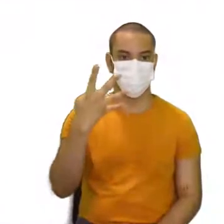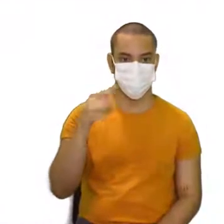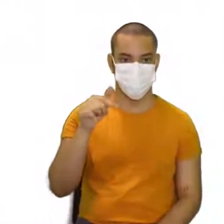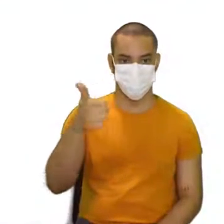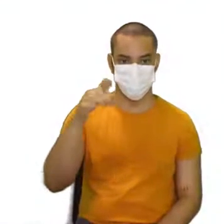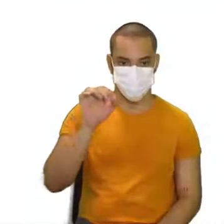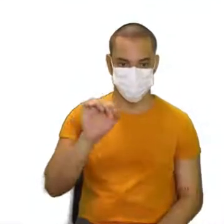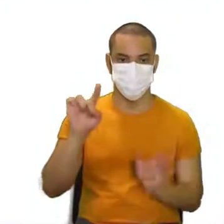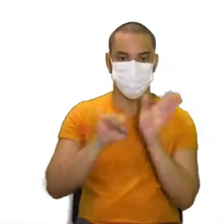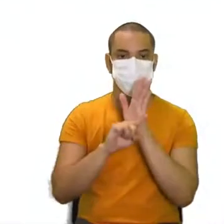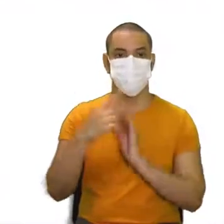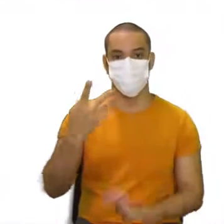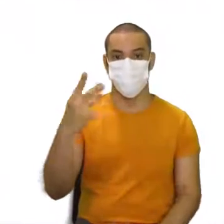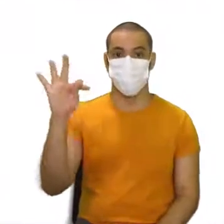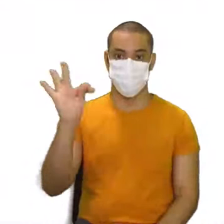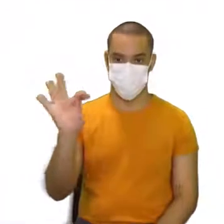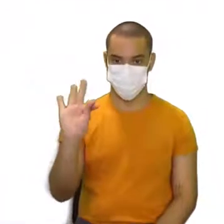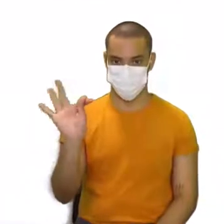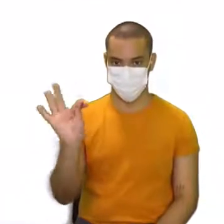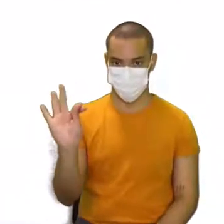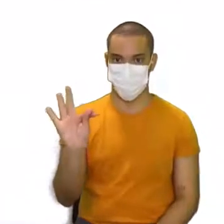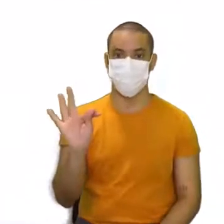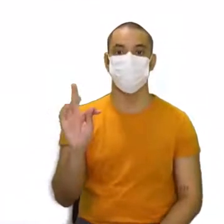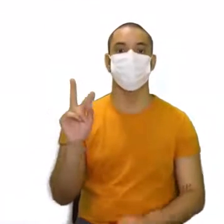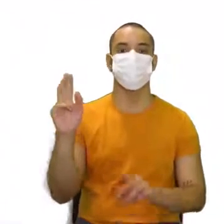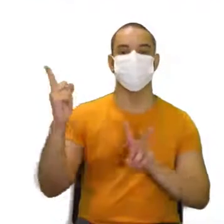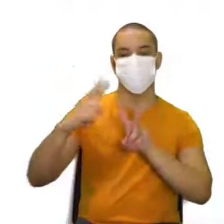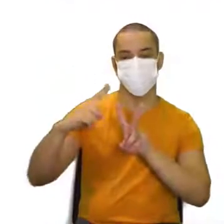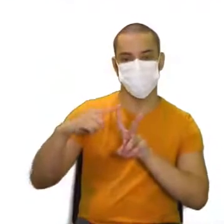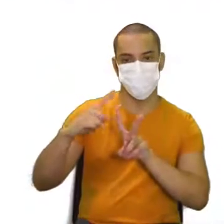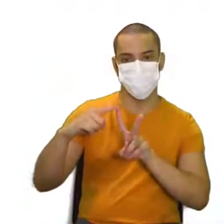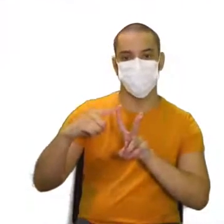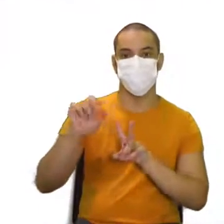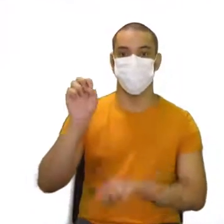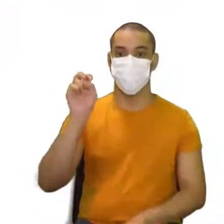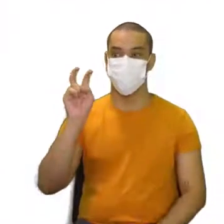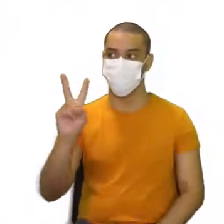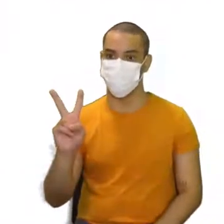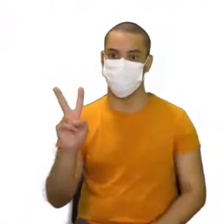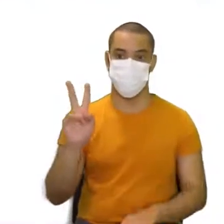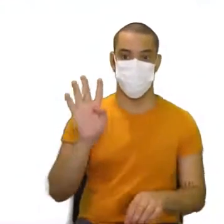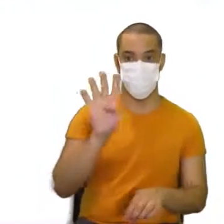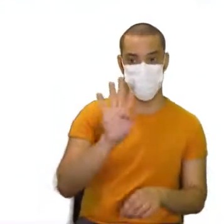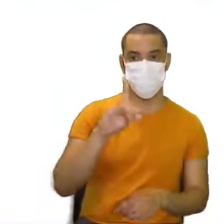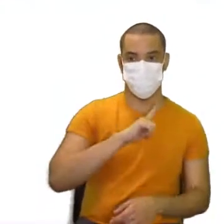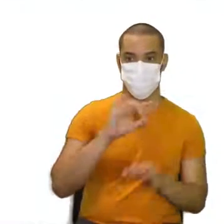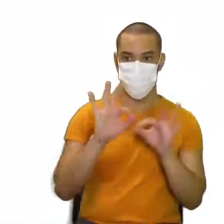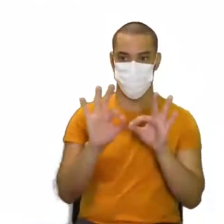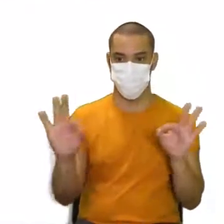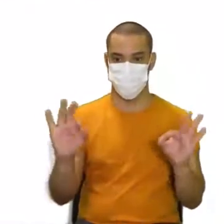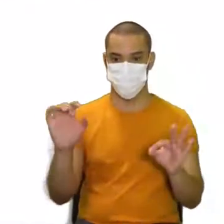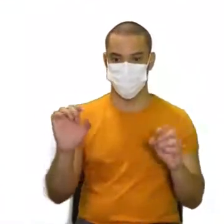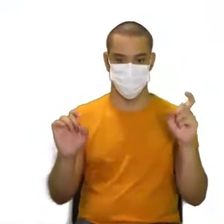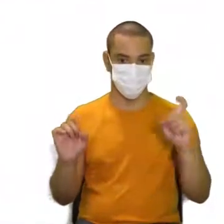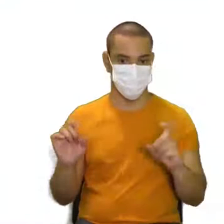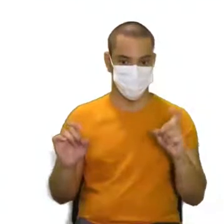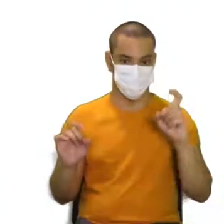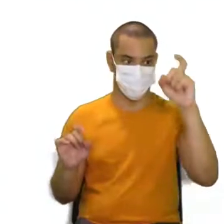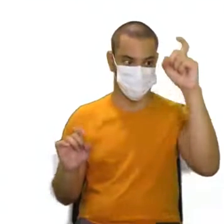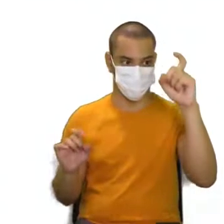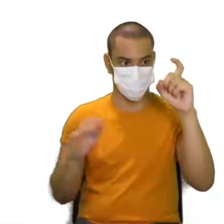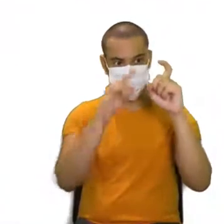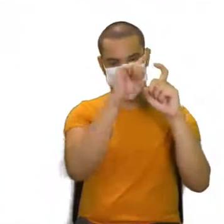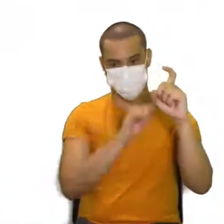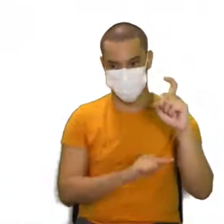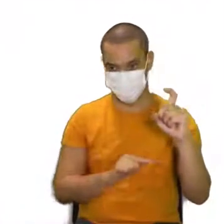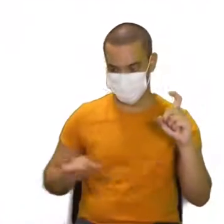os vetores v e B estão no plano XY Então você pensa é como se